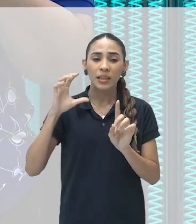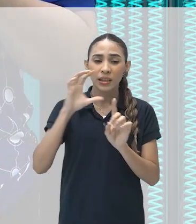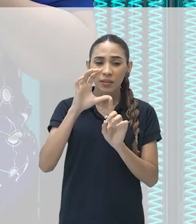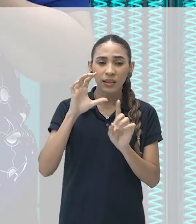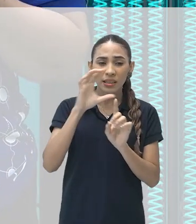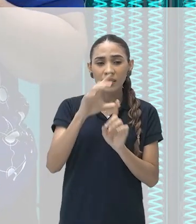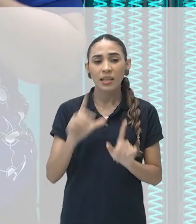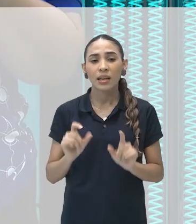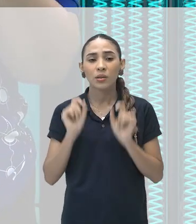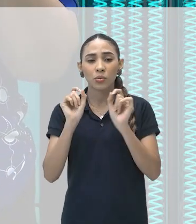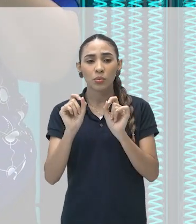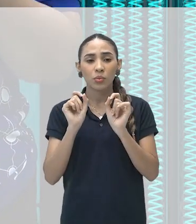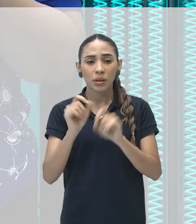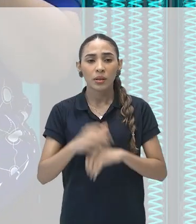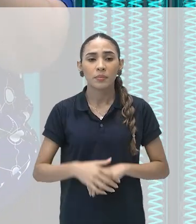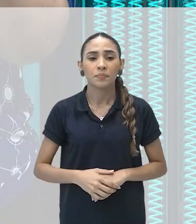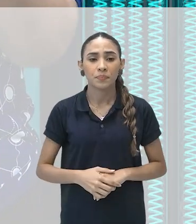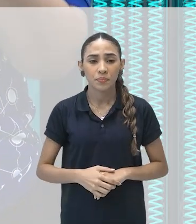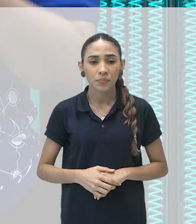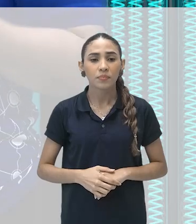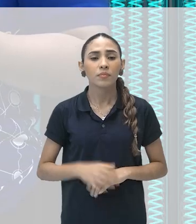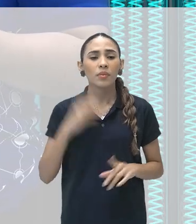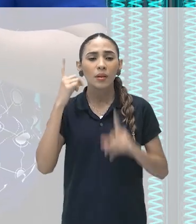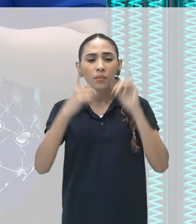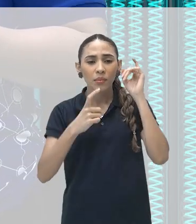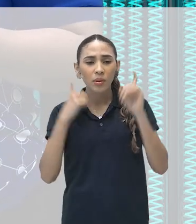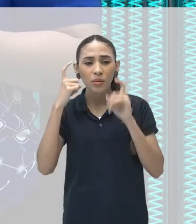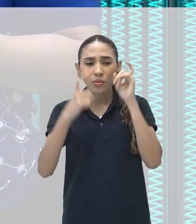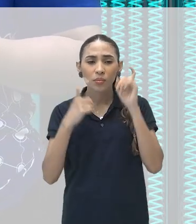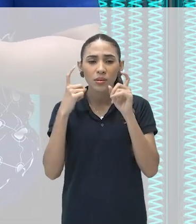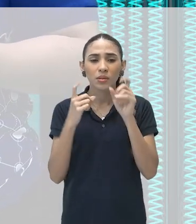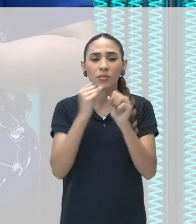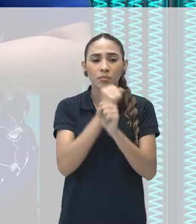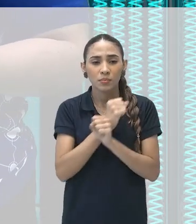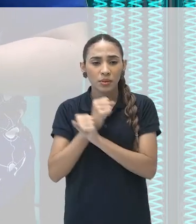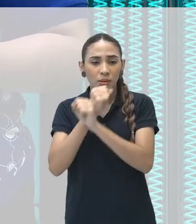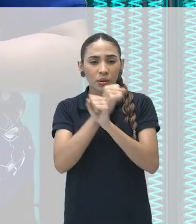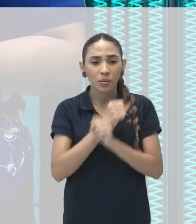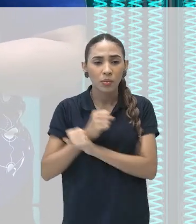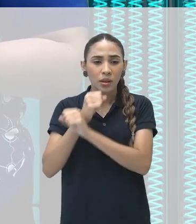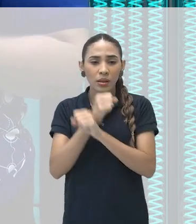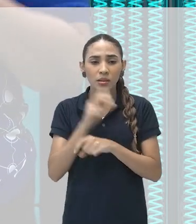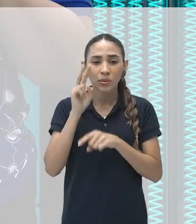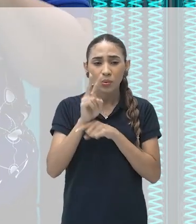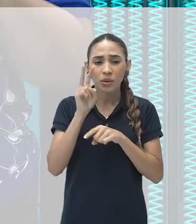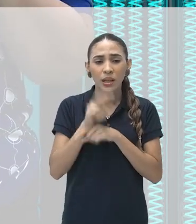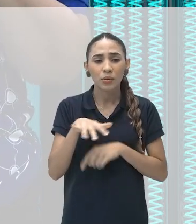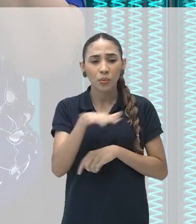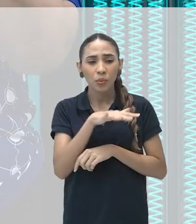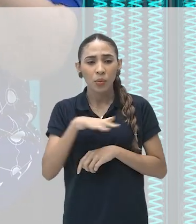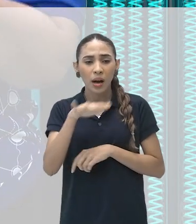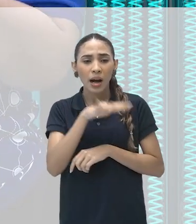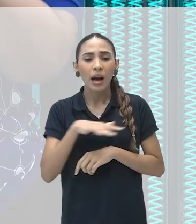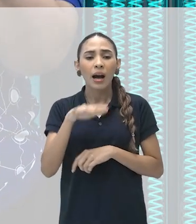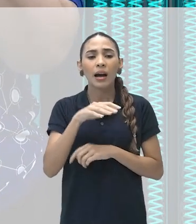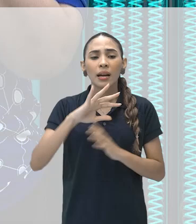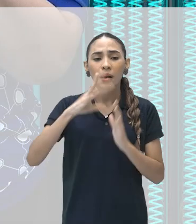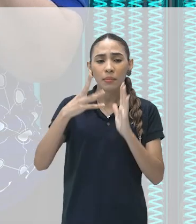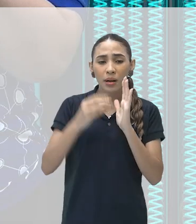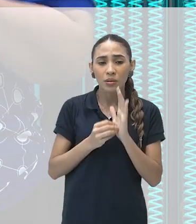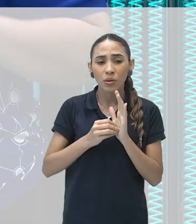que a suposta preocupação com a proteção do bioma amazônico não passa de